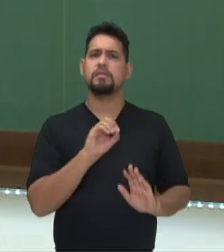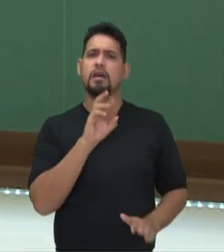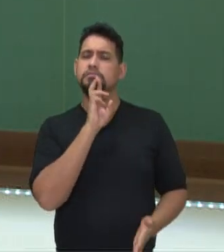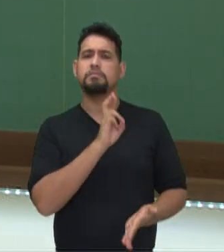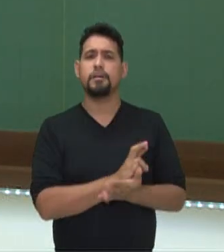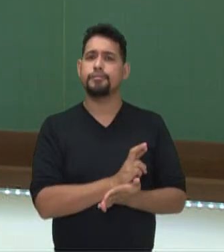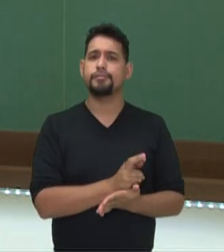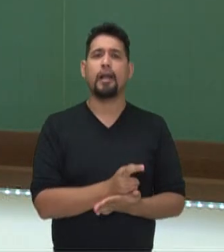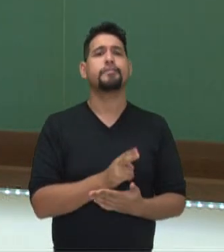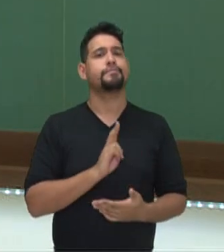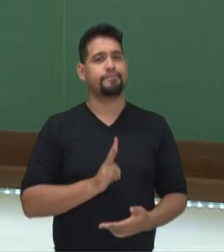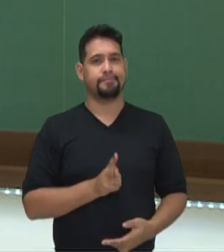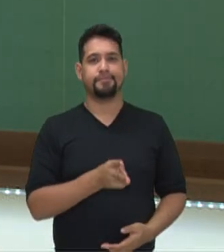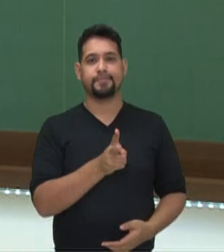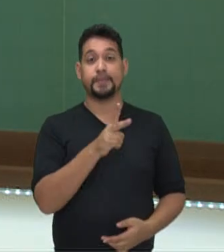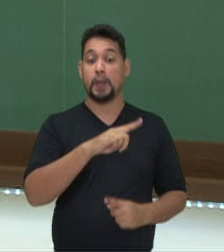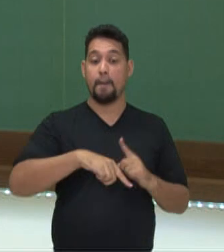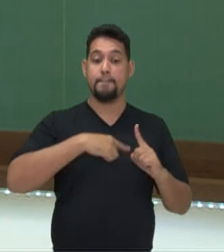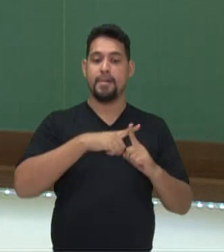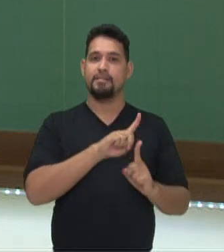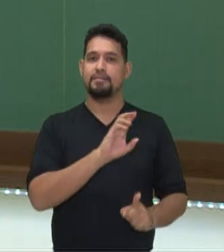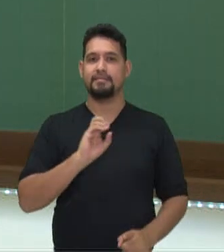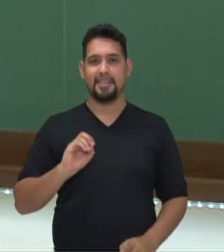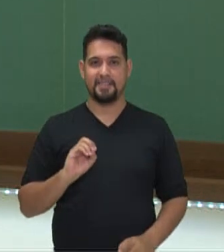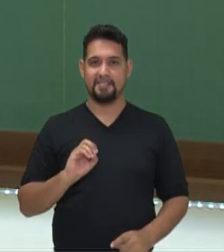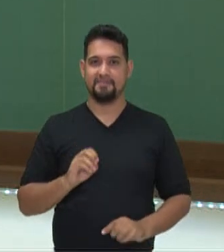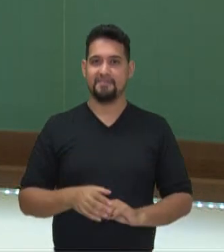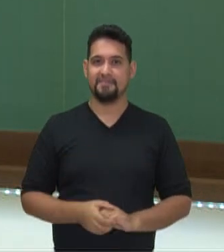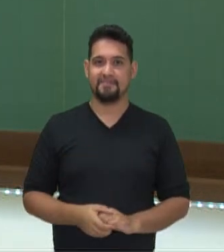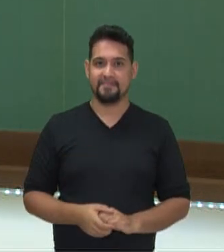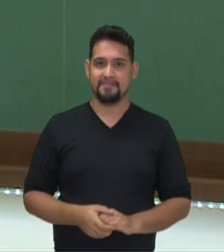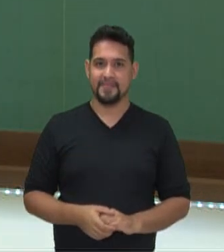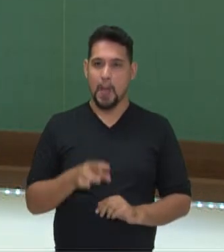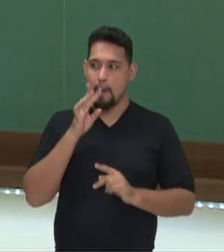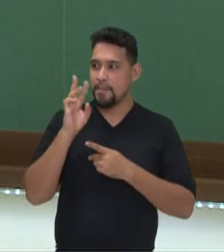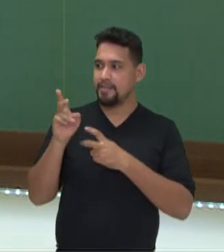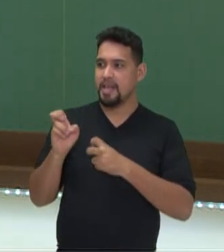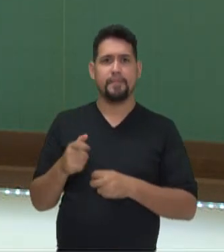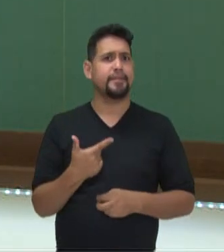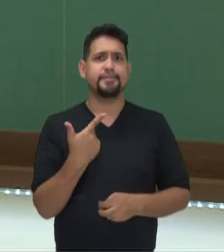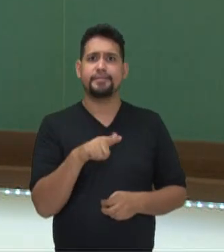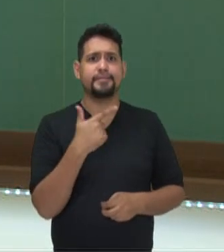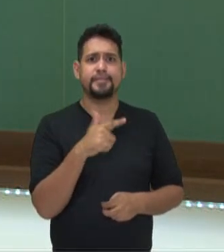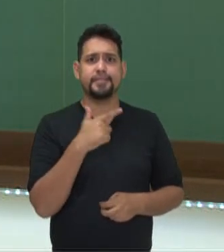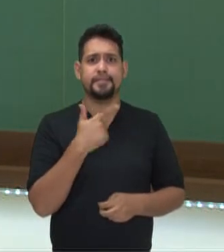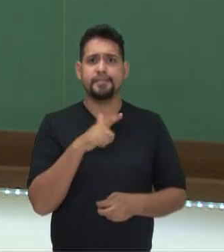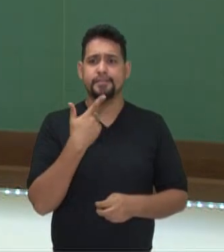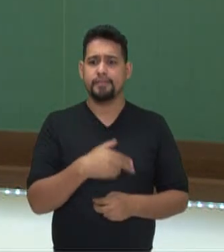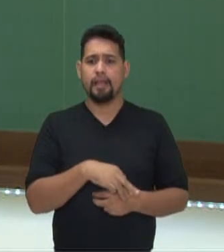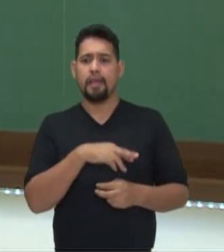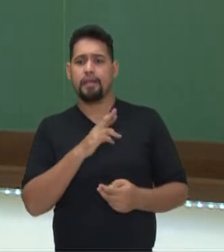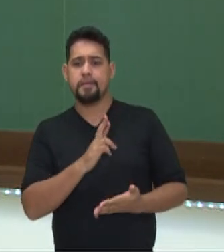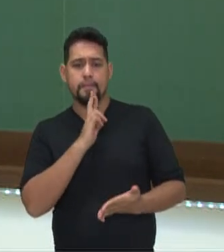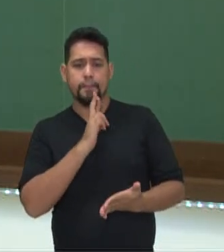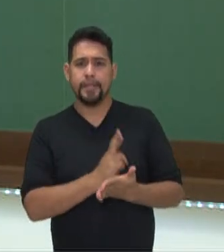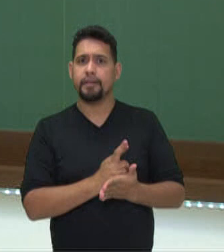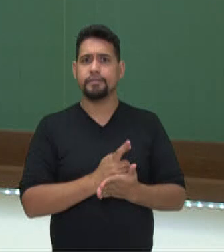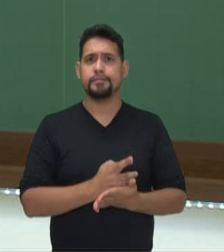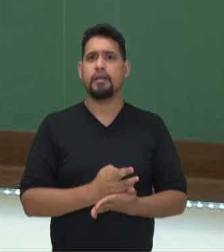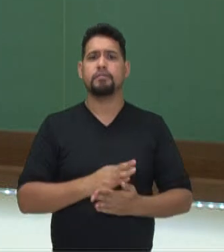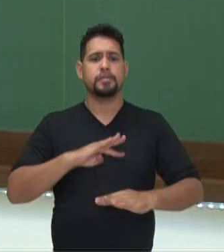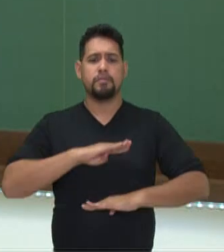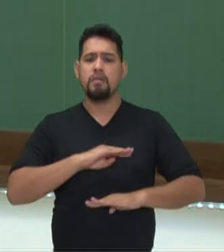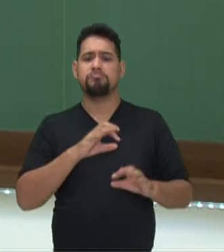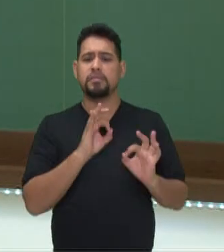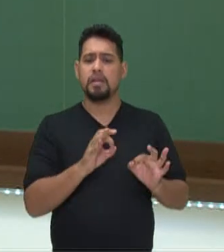ele continuaria dando mais 100. Então, tá vendo? Não existe uma solução para o menos 100. Não existe